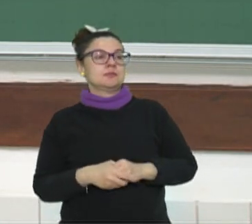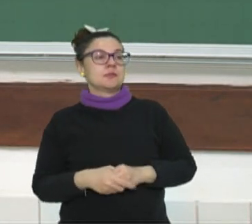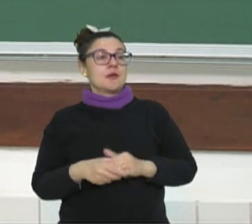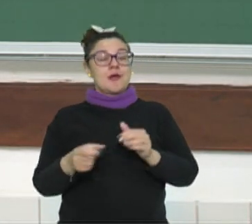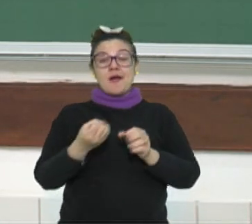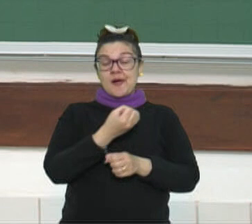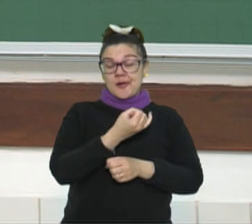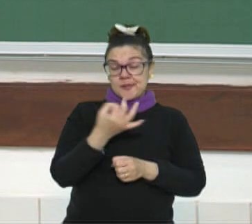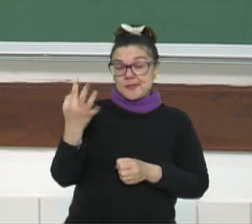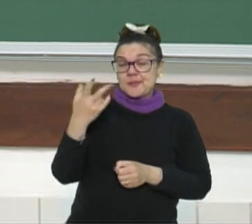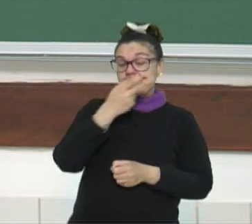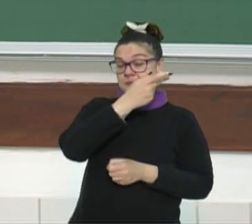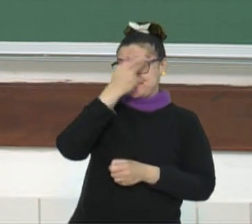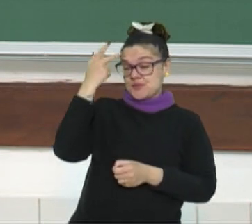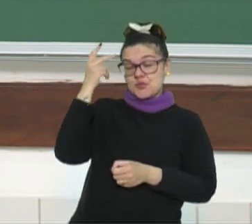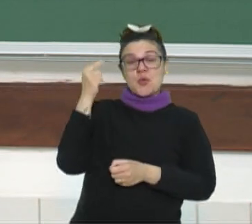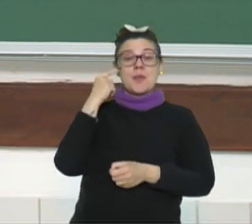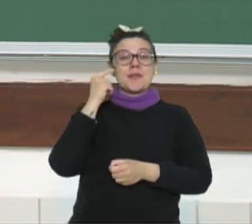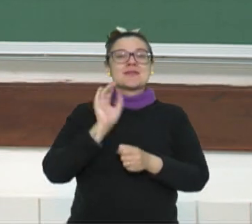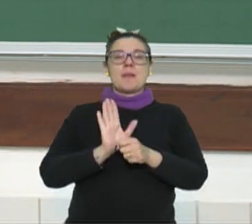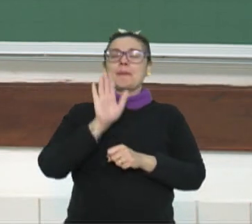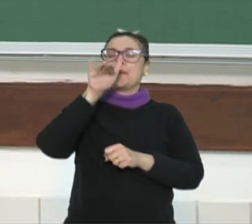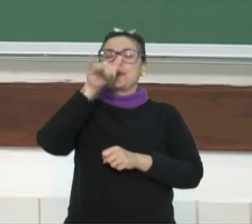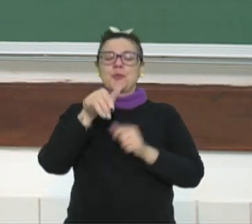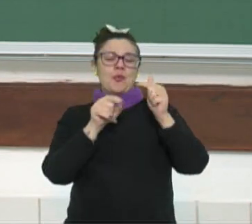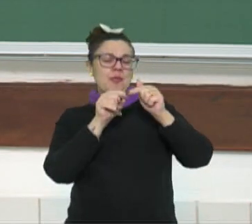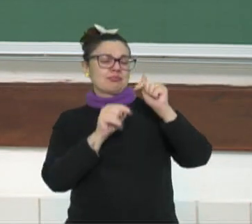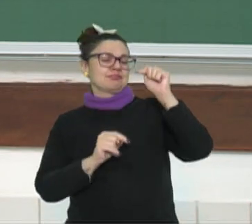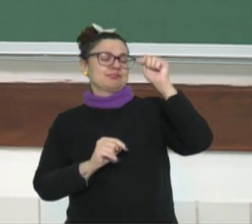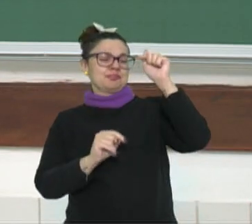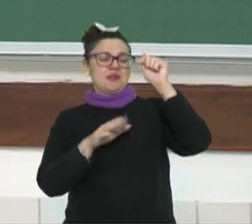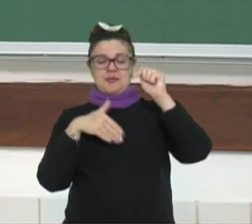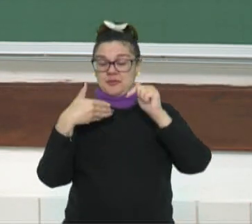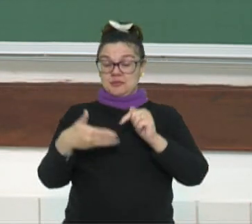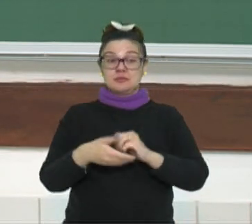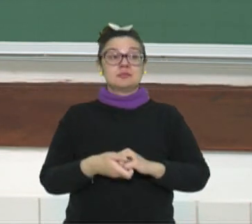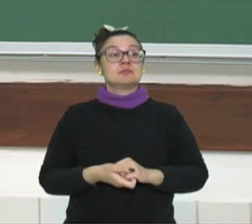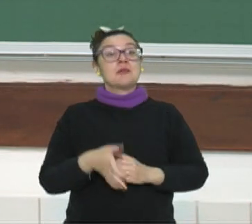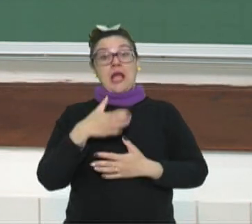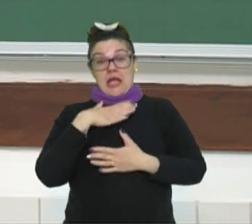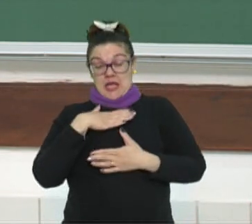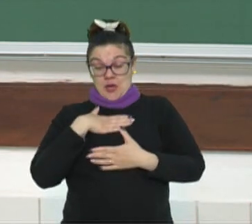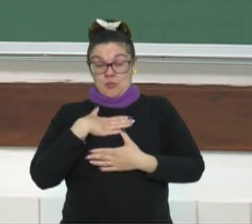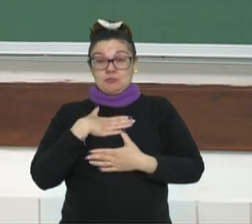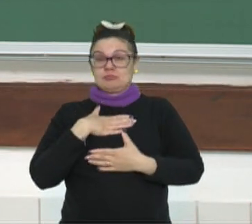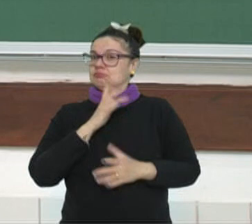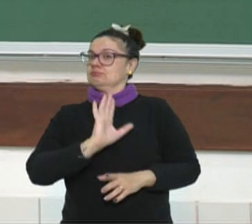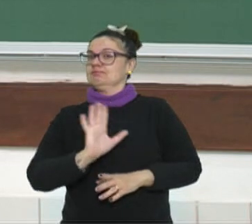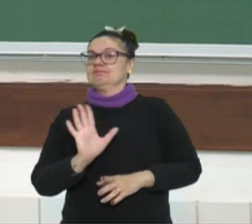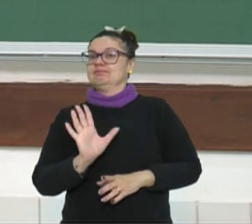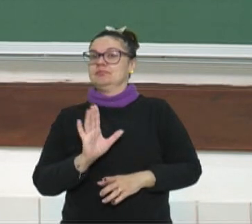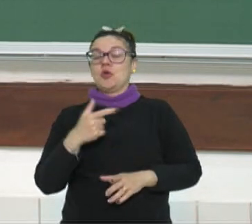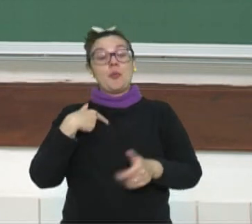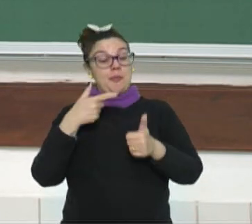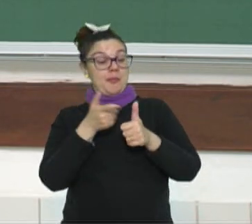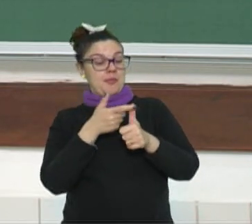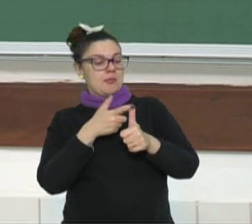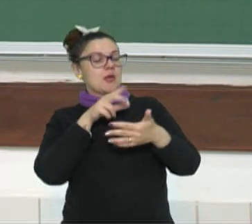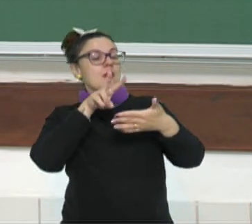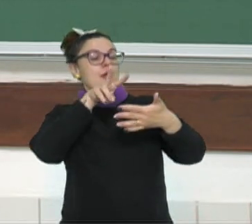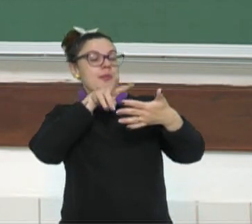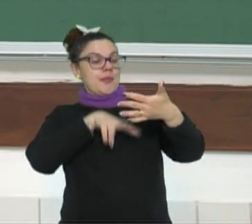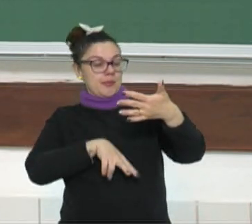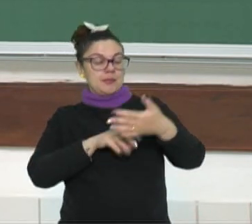Algumas pessoas dizem que às vezes você pode até pular e ir para adiante. Eu não faria isso. Eu leria